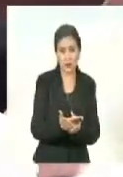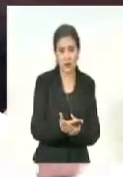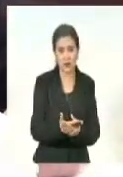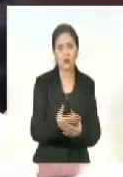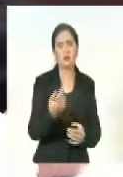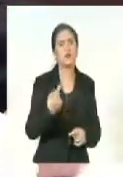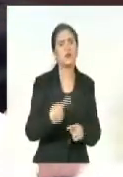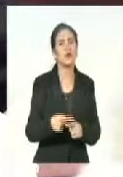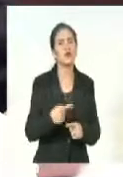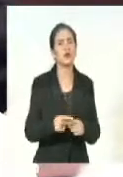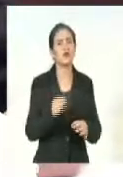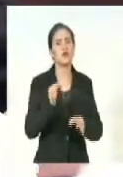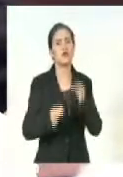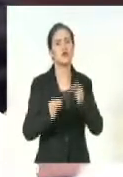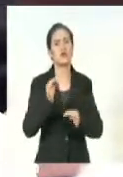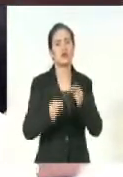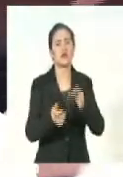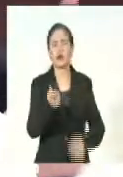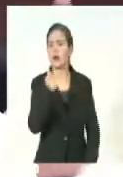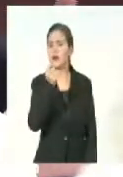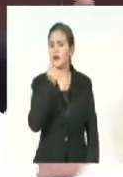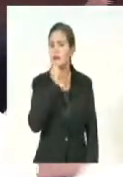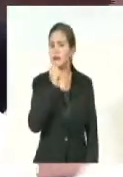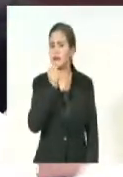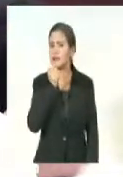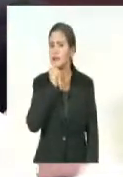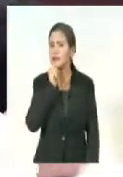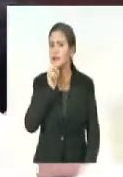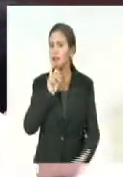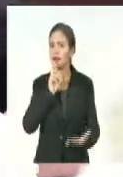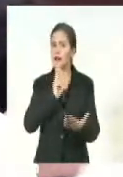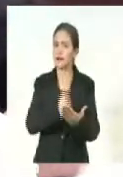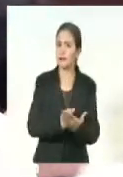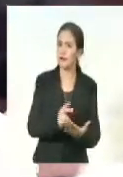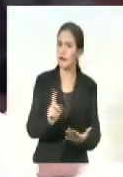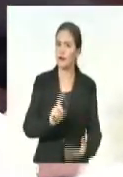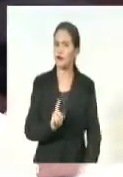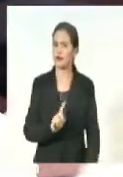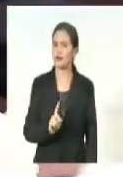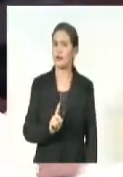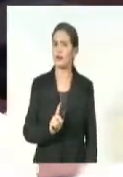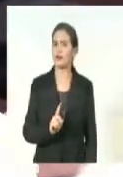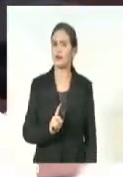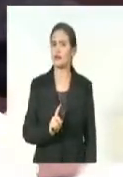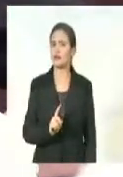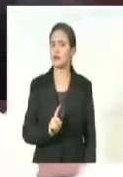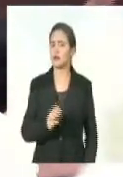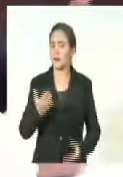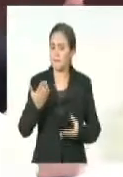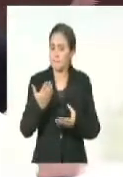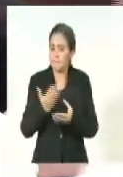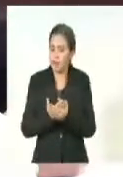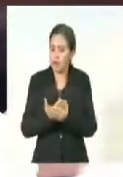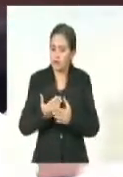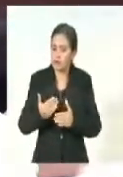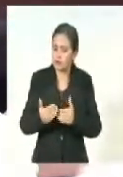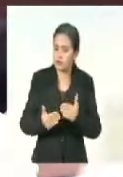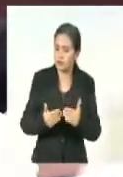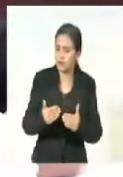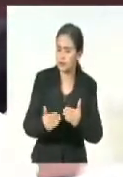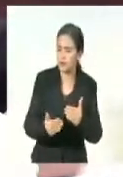ainda não assim determinou. Os casos ainda estão sobre Judes, como é o caso do